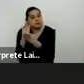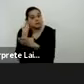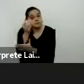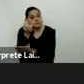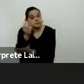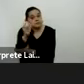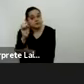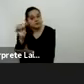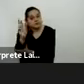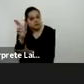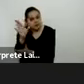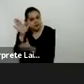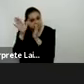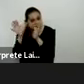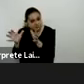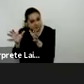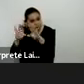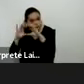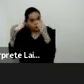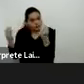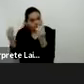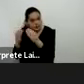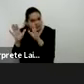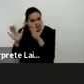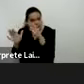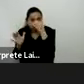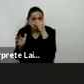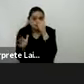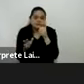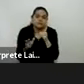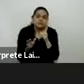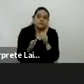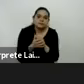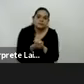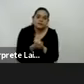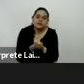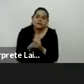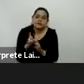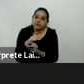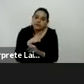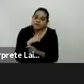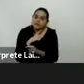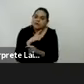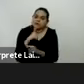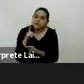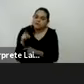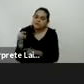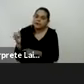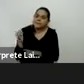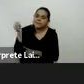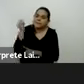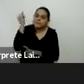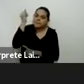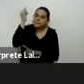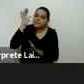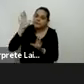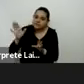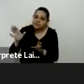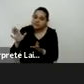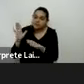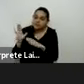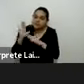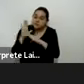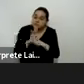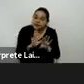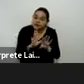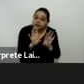que os R$ 600 tiveram um papel decisivo em segurar o consumo das famílias, em